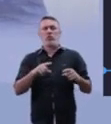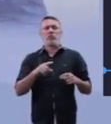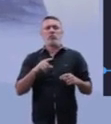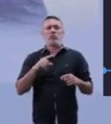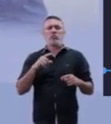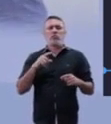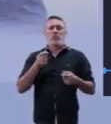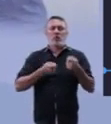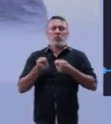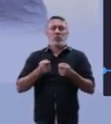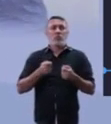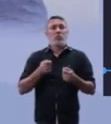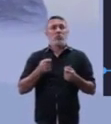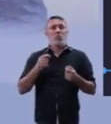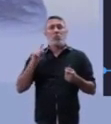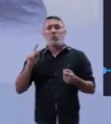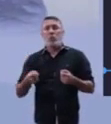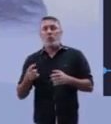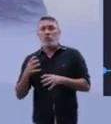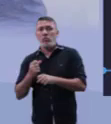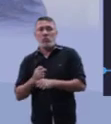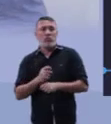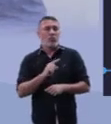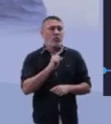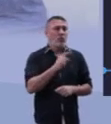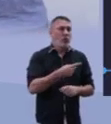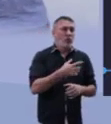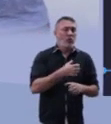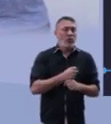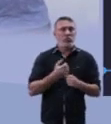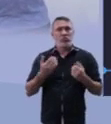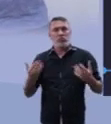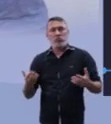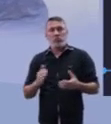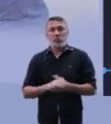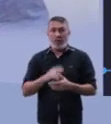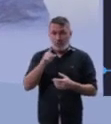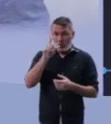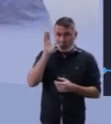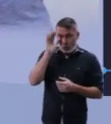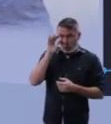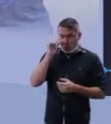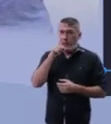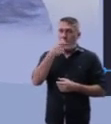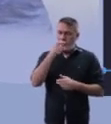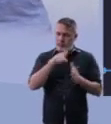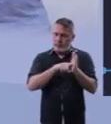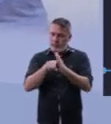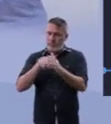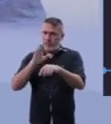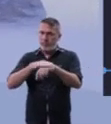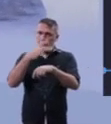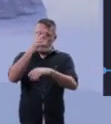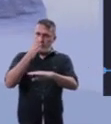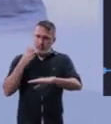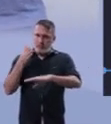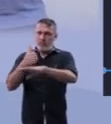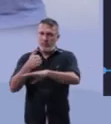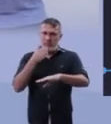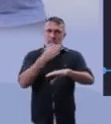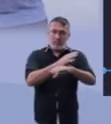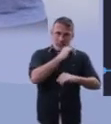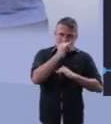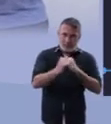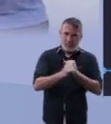como nota 1000. E eu vou analisar uma dessas duas redações. Se você ficou curioso, você vai ter que pesquisar e ler essa